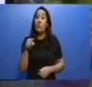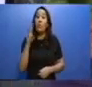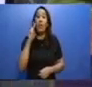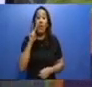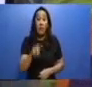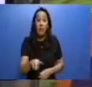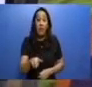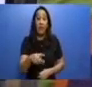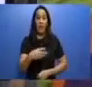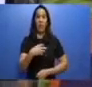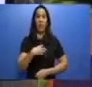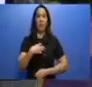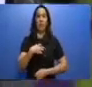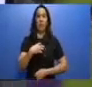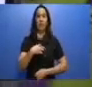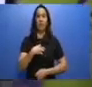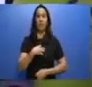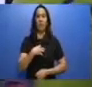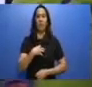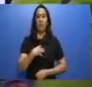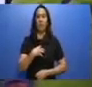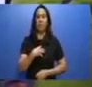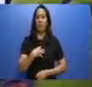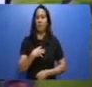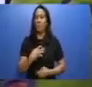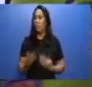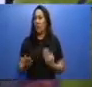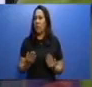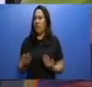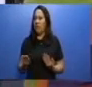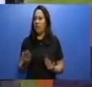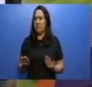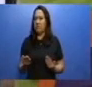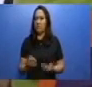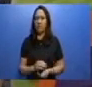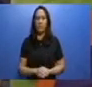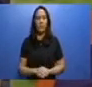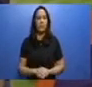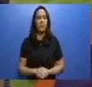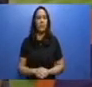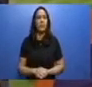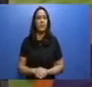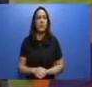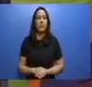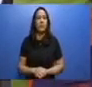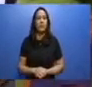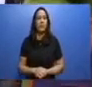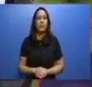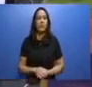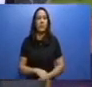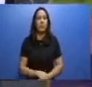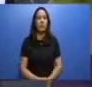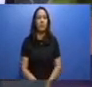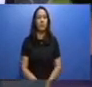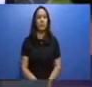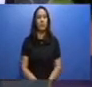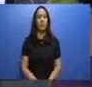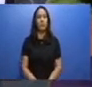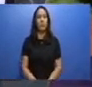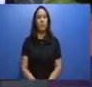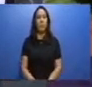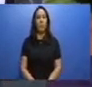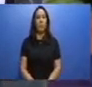uma olhada rápida, eu vou ver só as figuras geométricas, quadrado, trapézio, retângulo. Se eu der